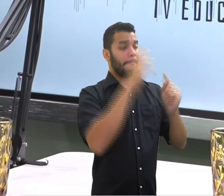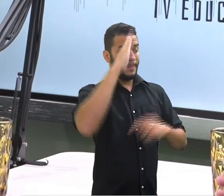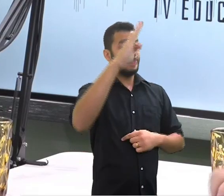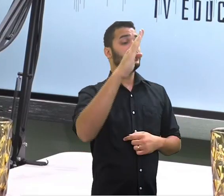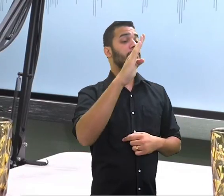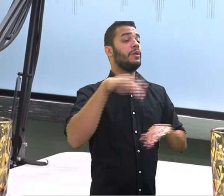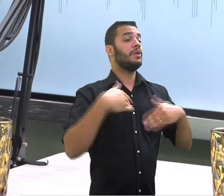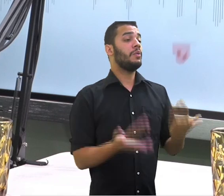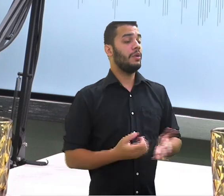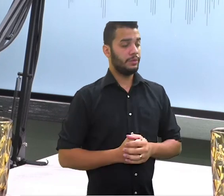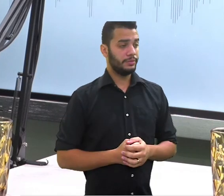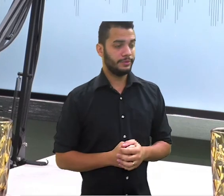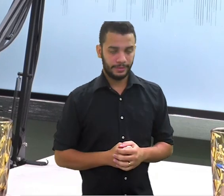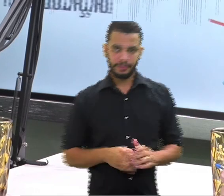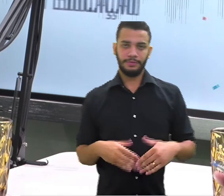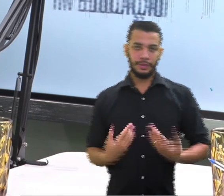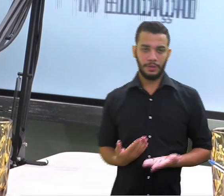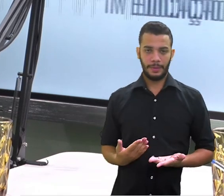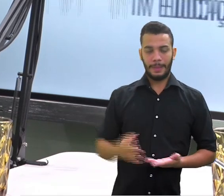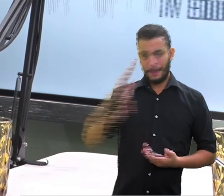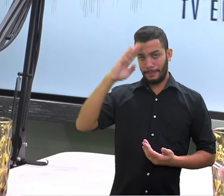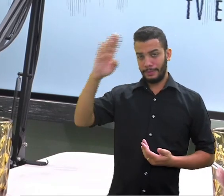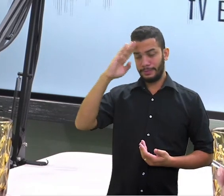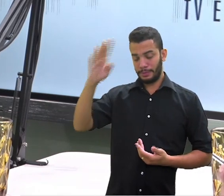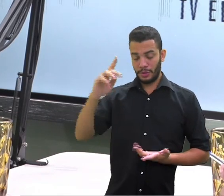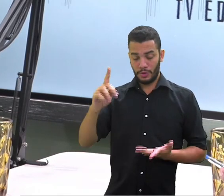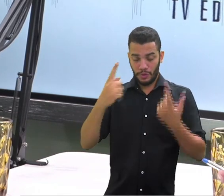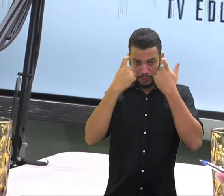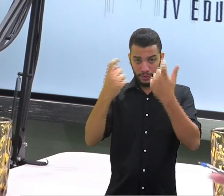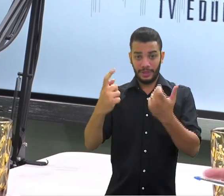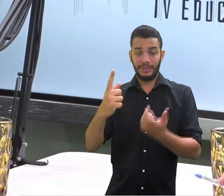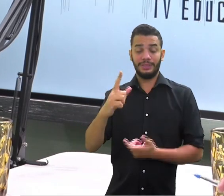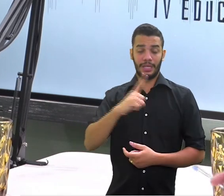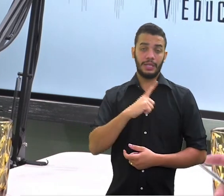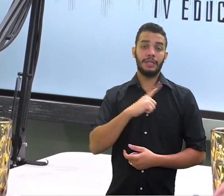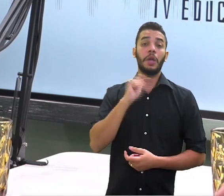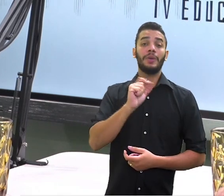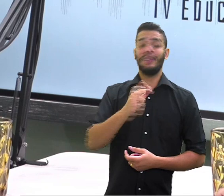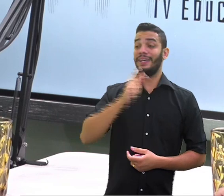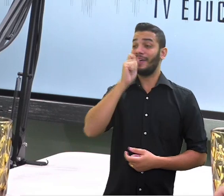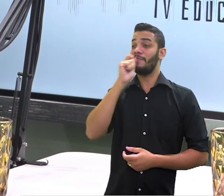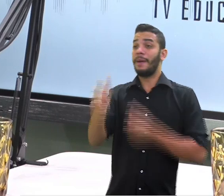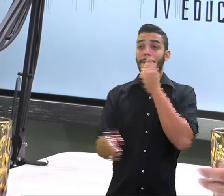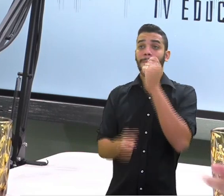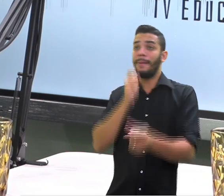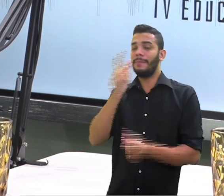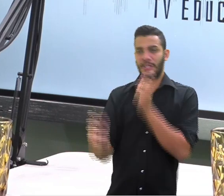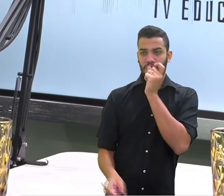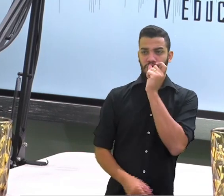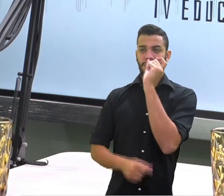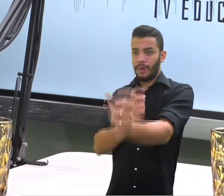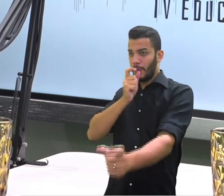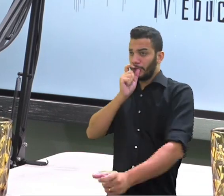mais comum é a verbal, né? Nós temos alguns casos da violência física, nós temos algumas brigas em porta de escola, nós